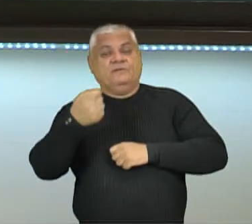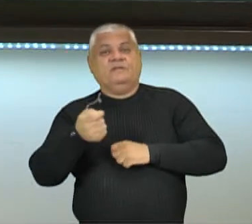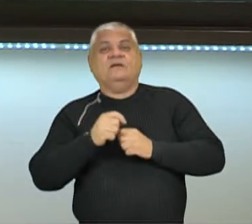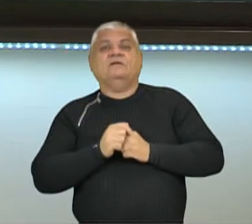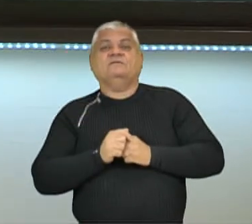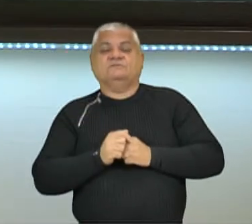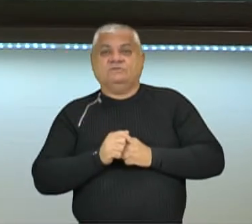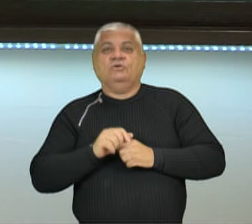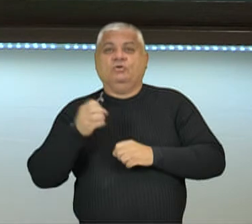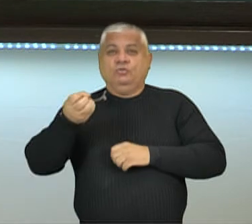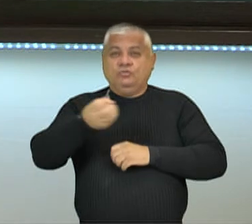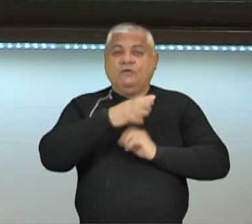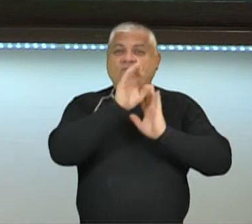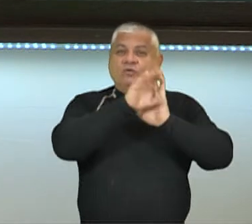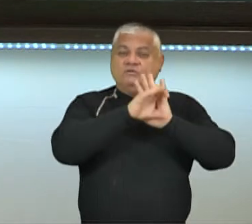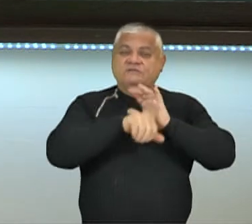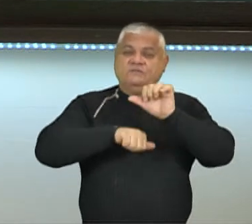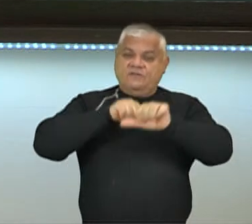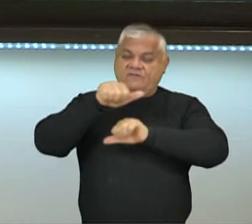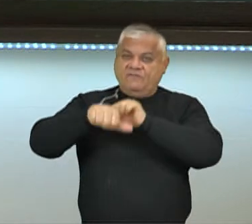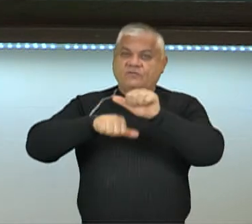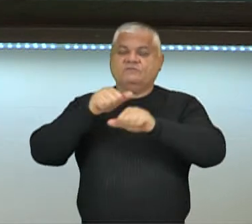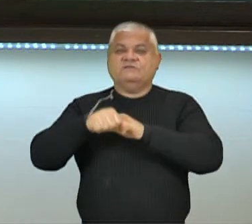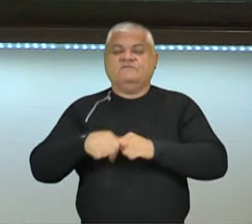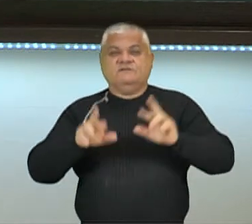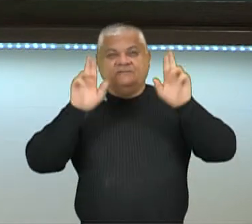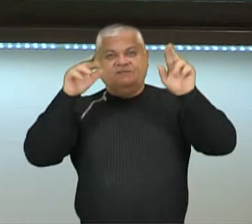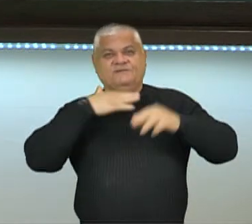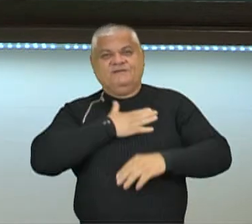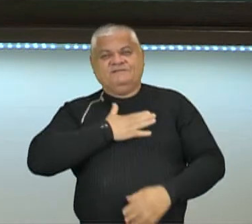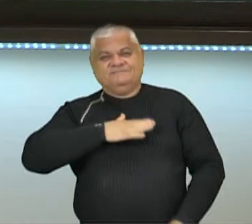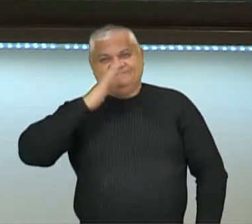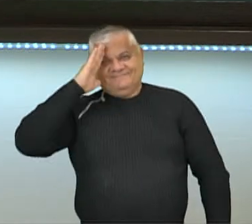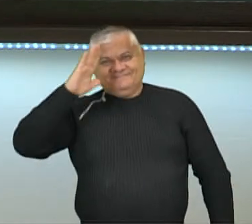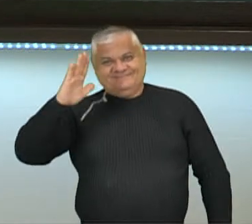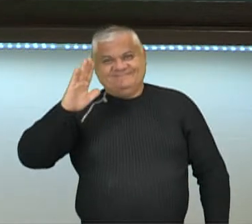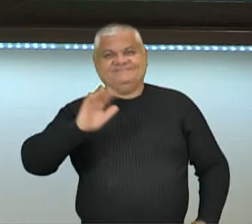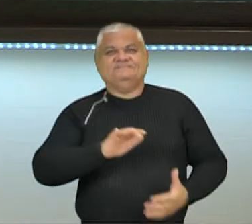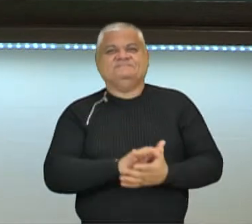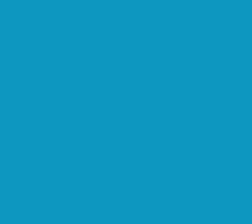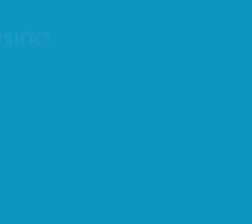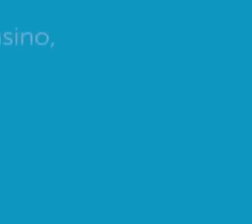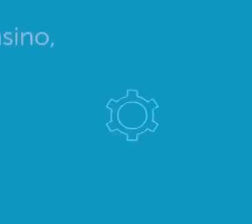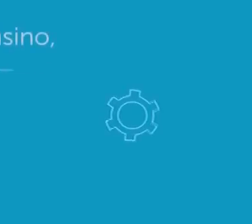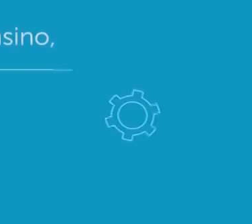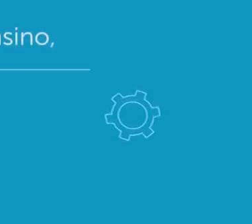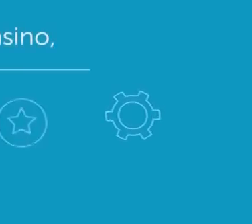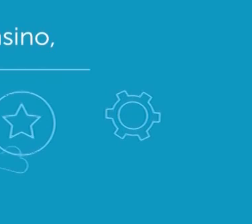sobre os novos conceitos evolutivos. Espero que vocês tenham gostado e até breve.